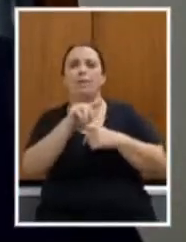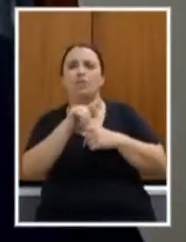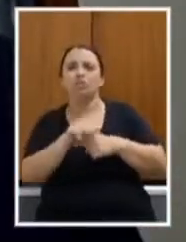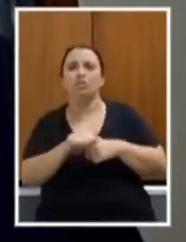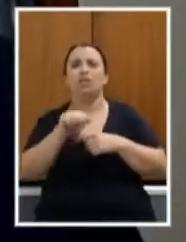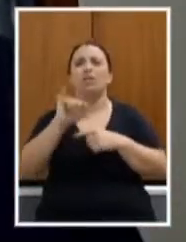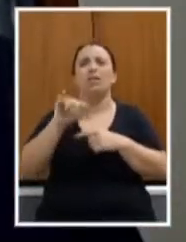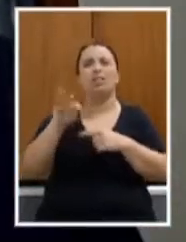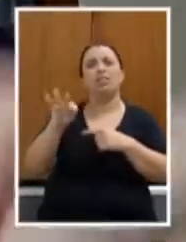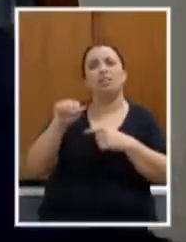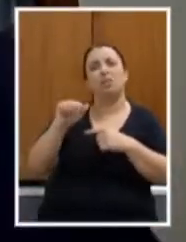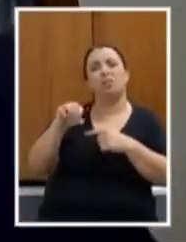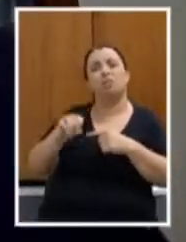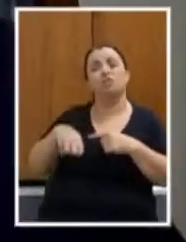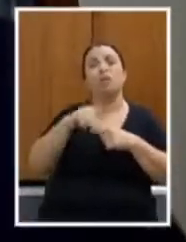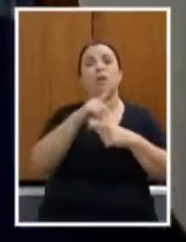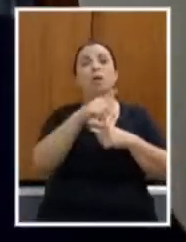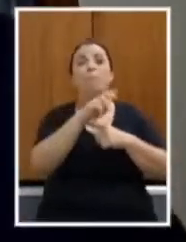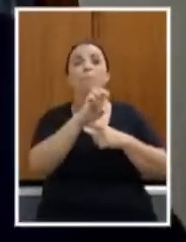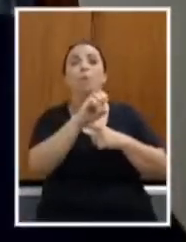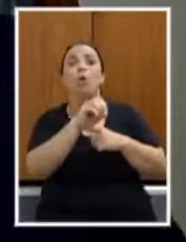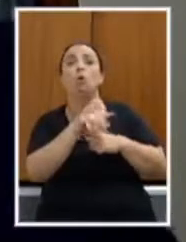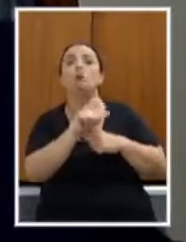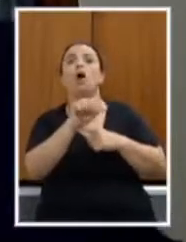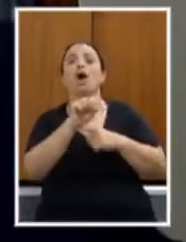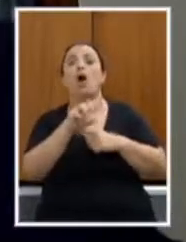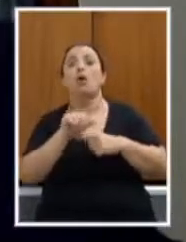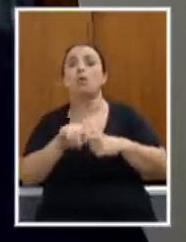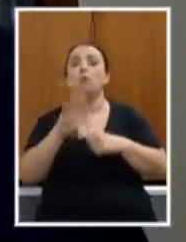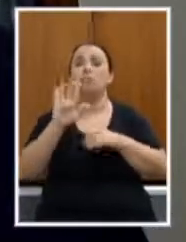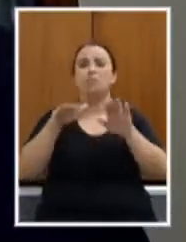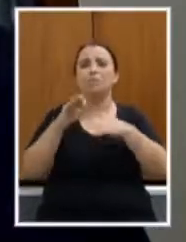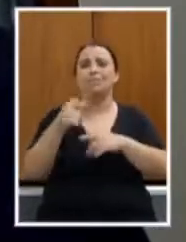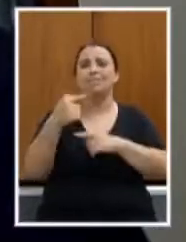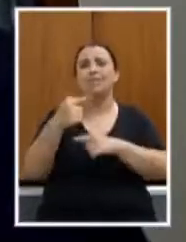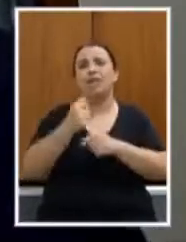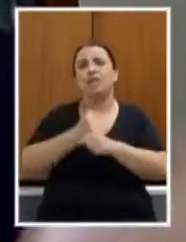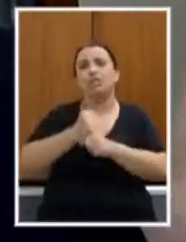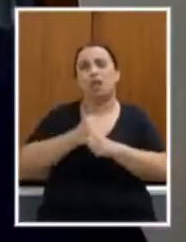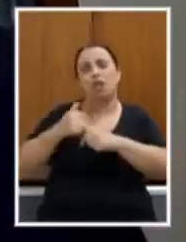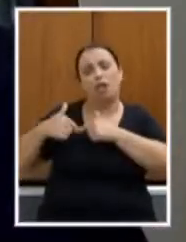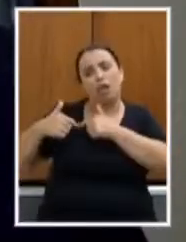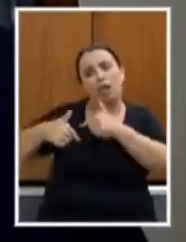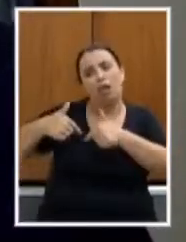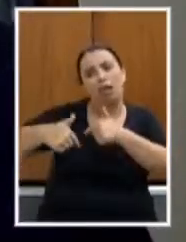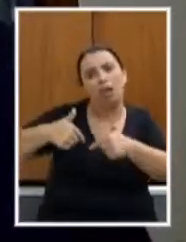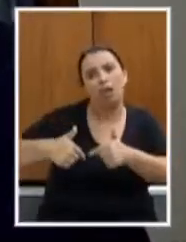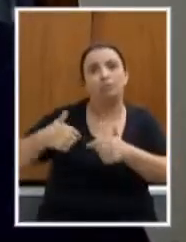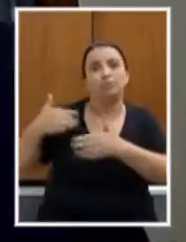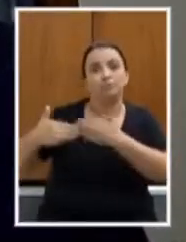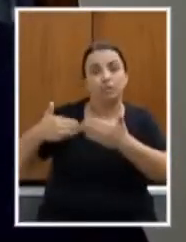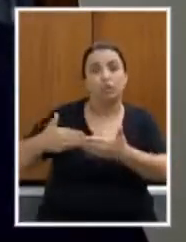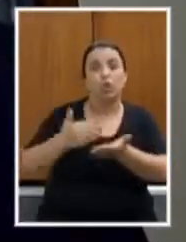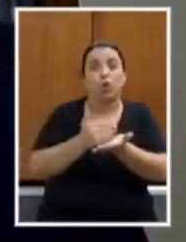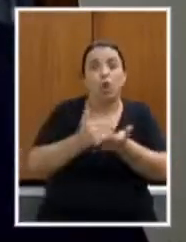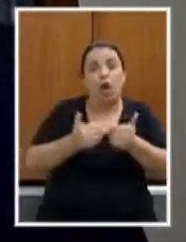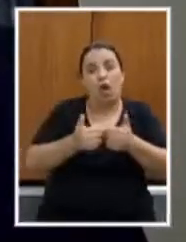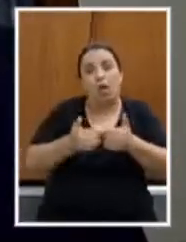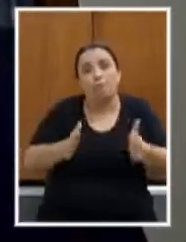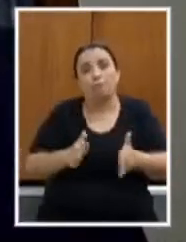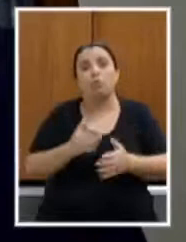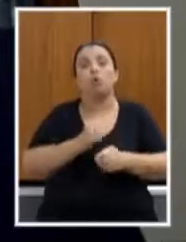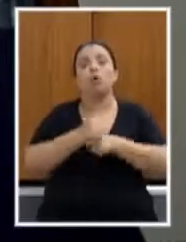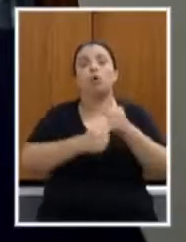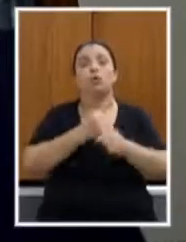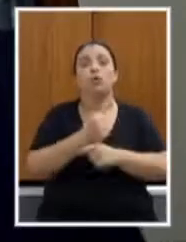Alto. Foram, presidente, mais de 7 anos de luta em torno desse processo. Iniciou-se no começo de 2013,